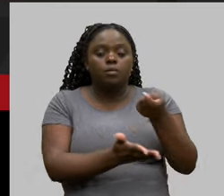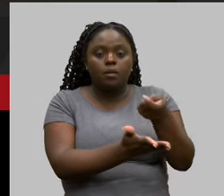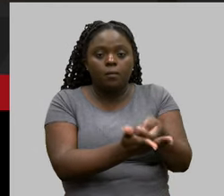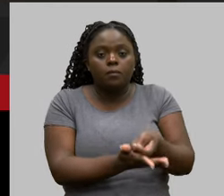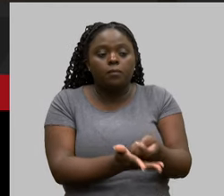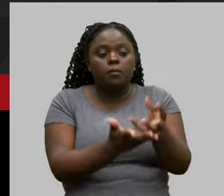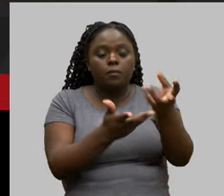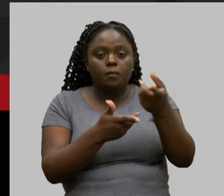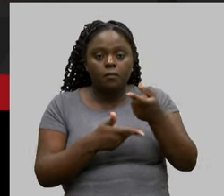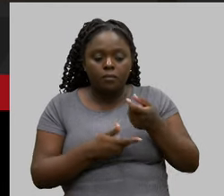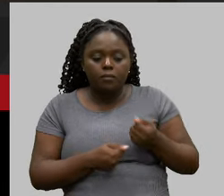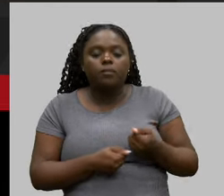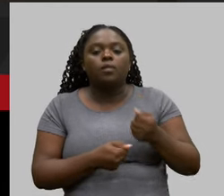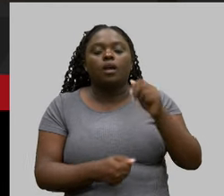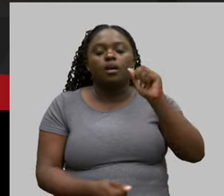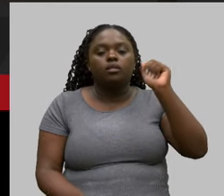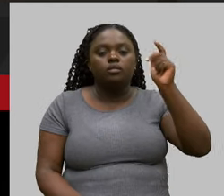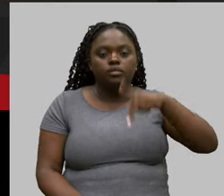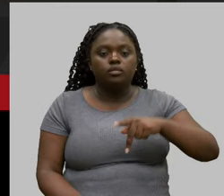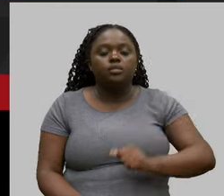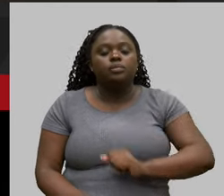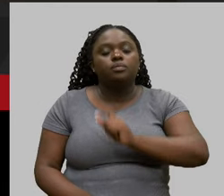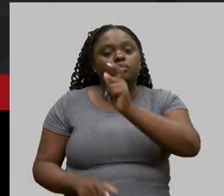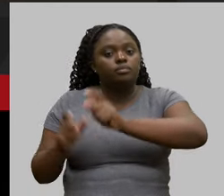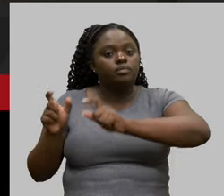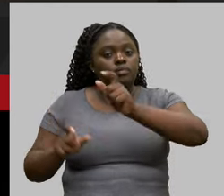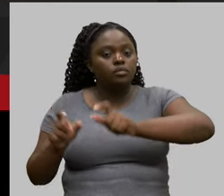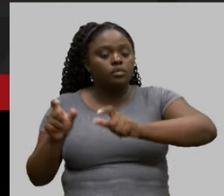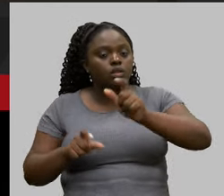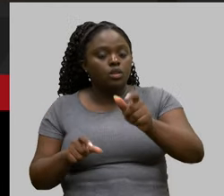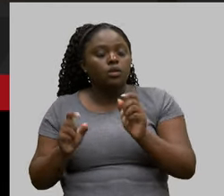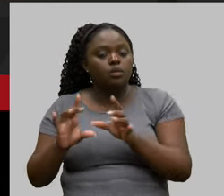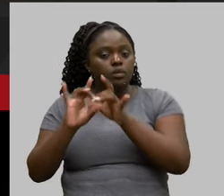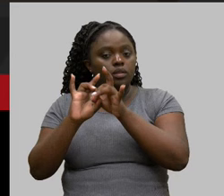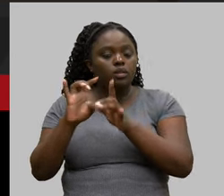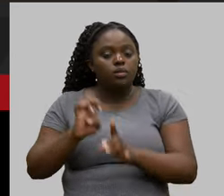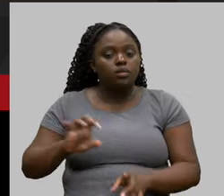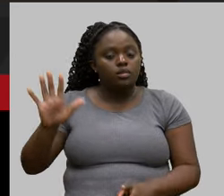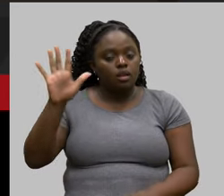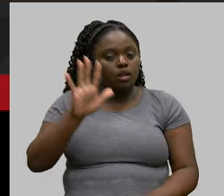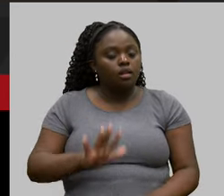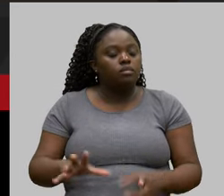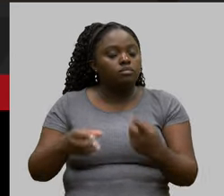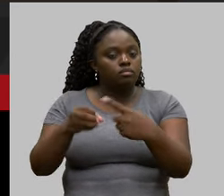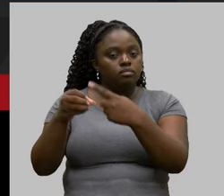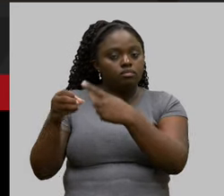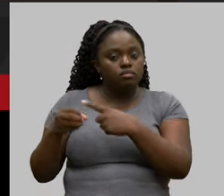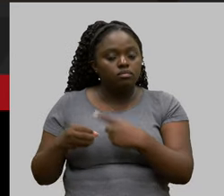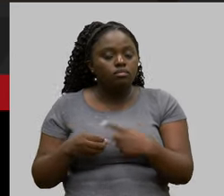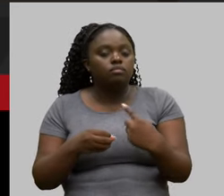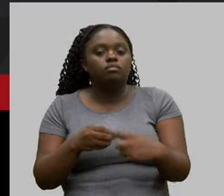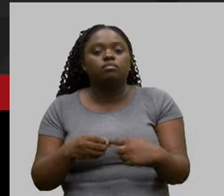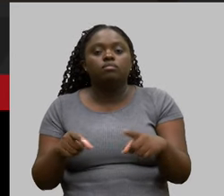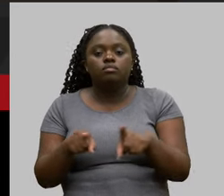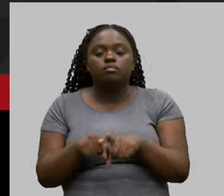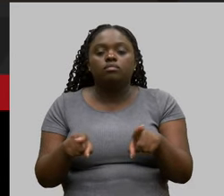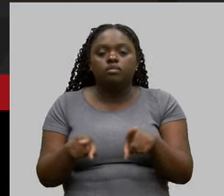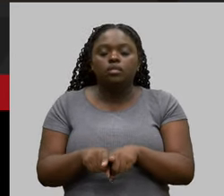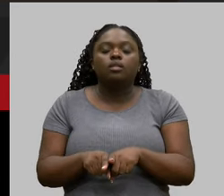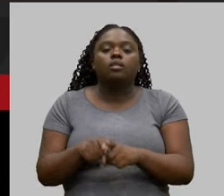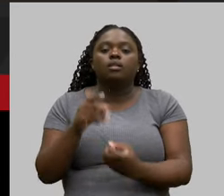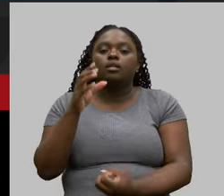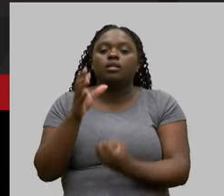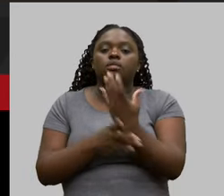servidores titulares de cargo efetivo da união da união estado Distrito Federal e municípios incluídas autarquias e Fundações